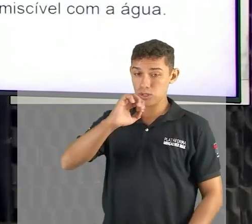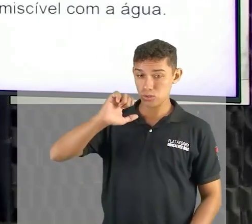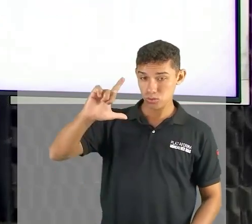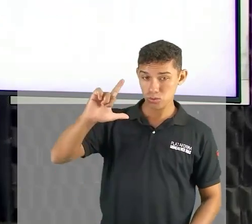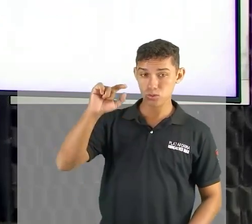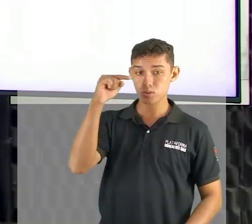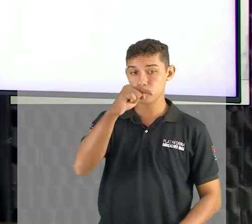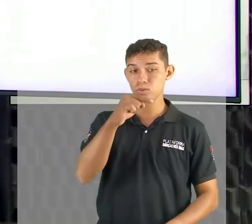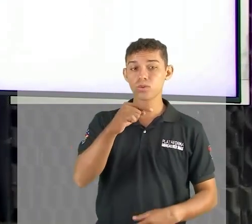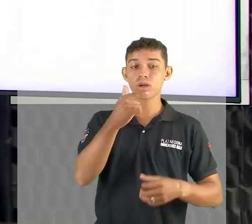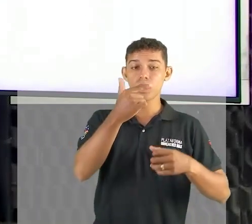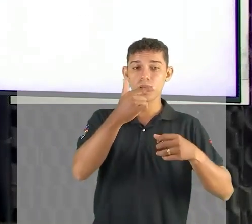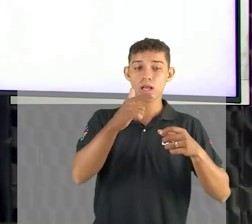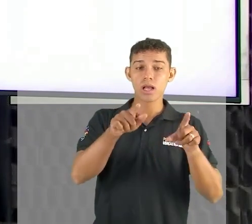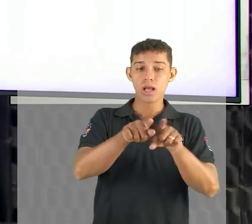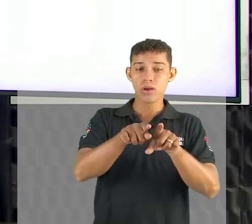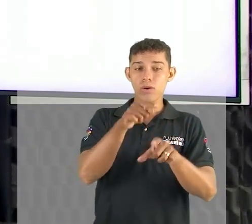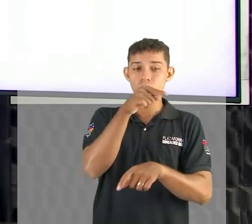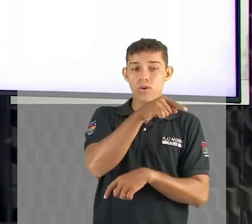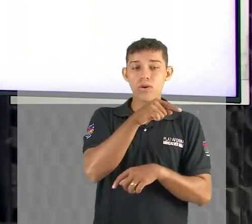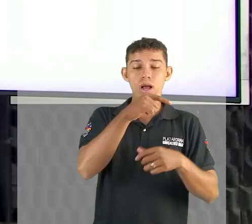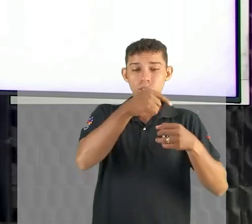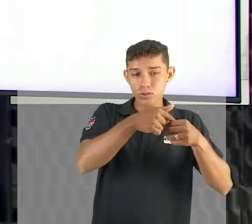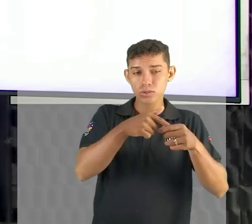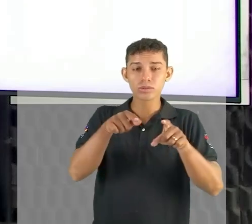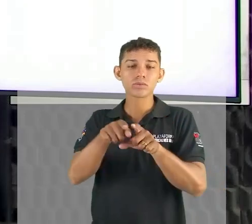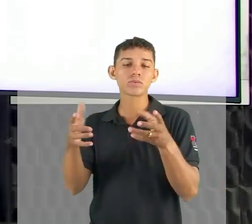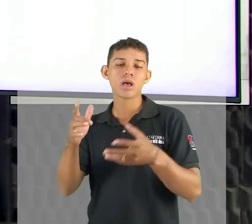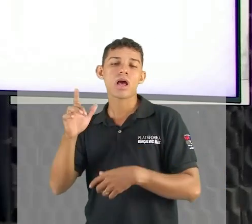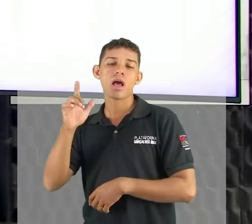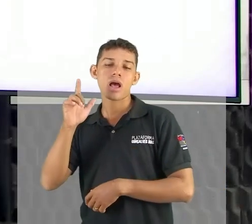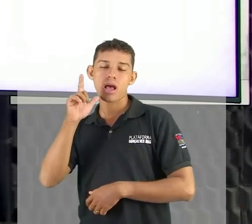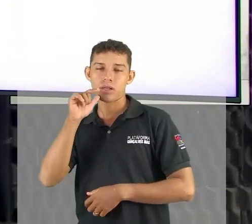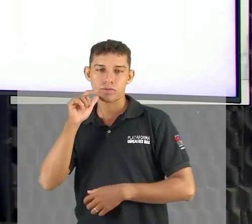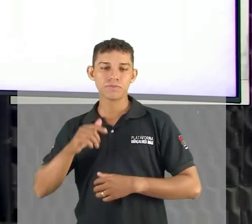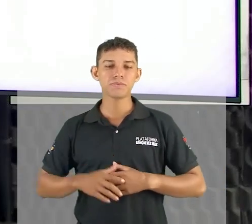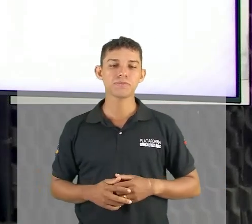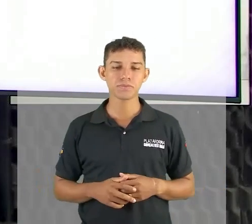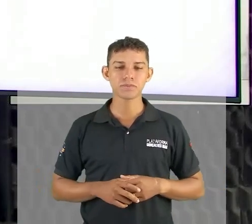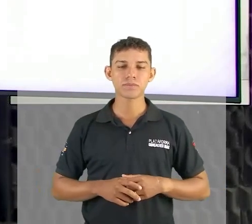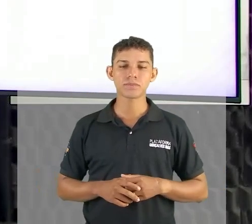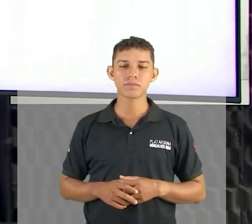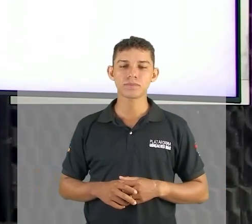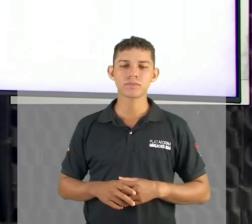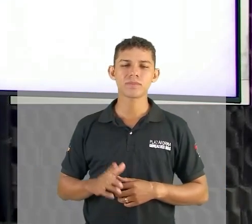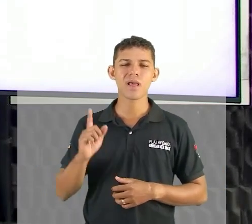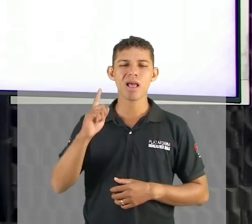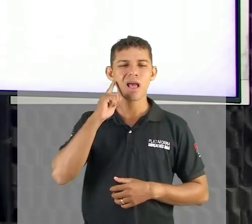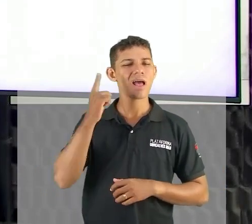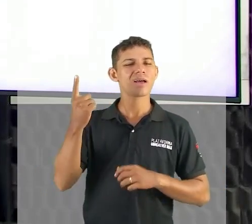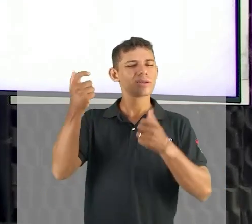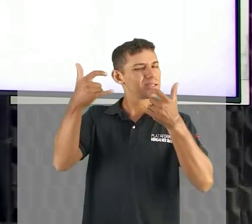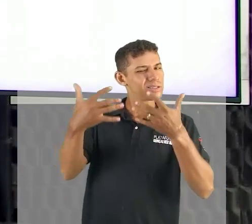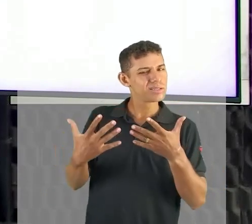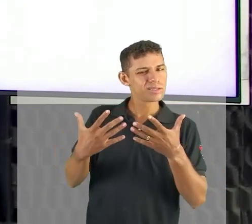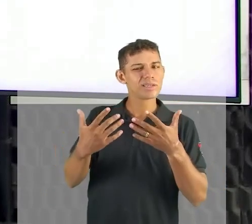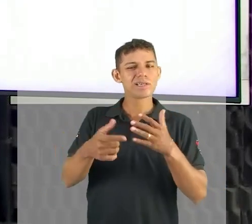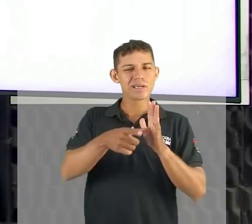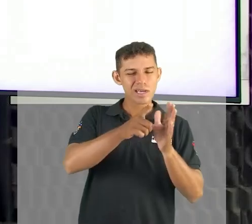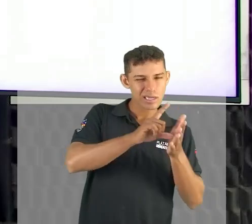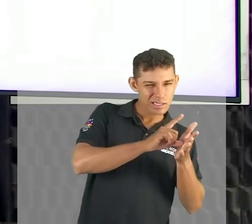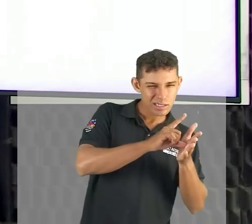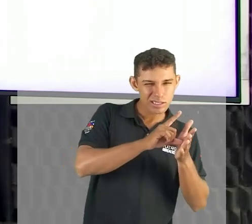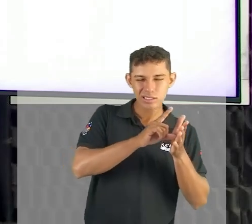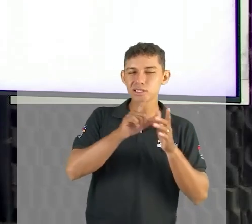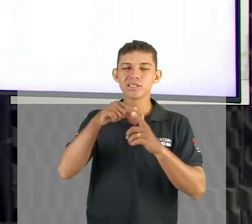agora miscível com a água. Para explicar o comportamento do etanol, antes e depois da adição de água, é